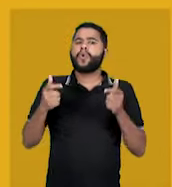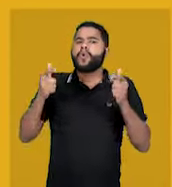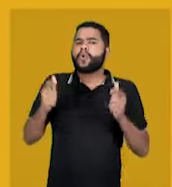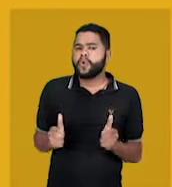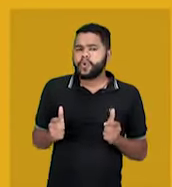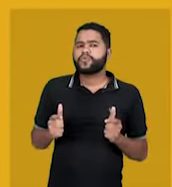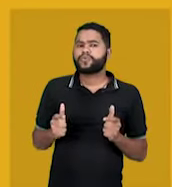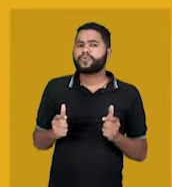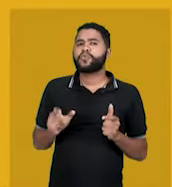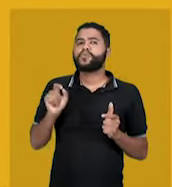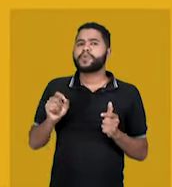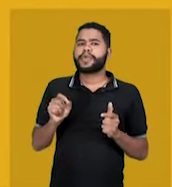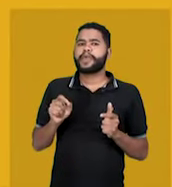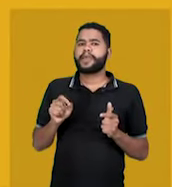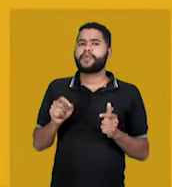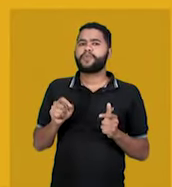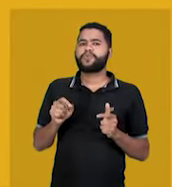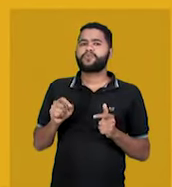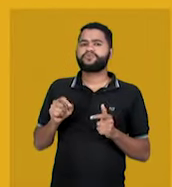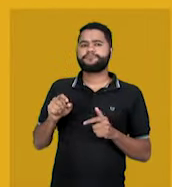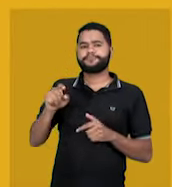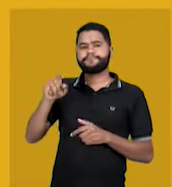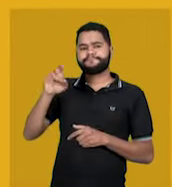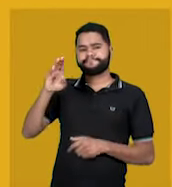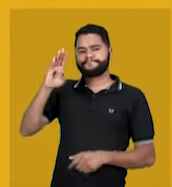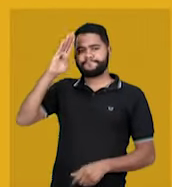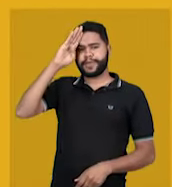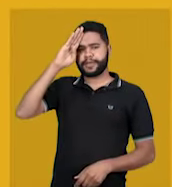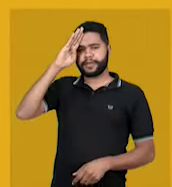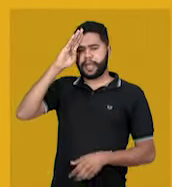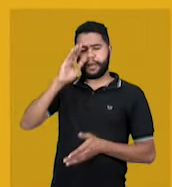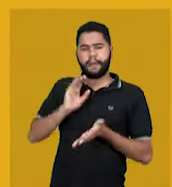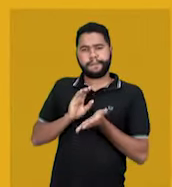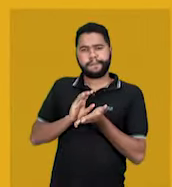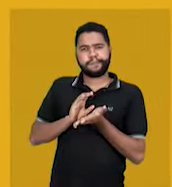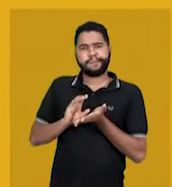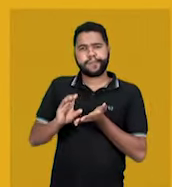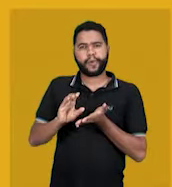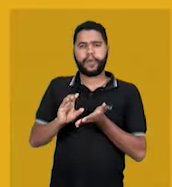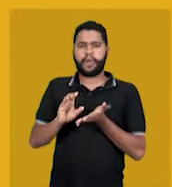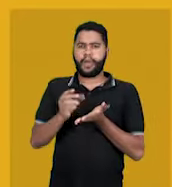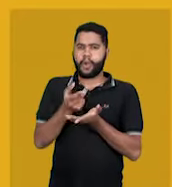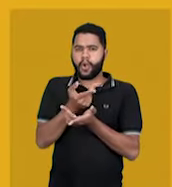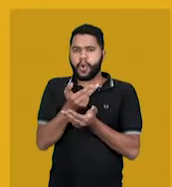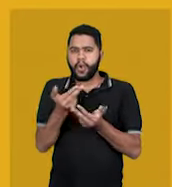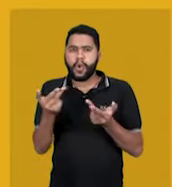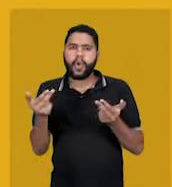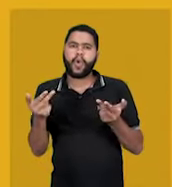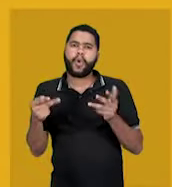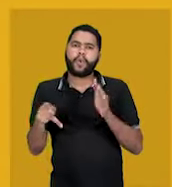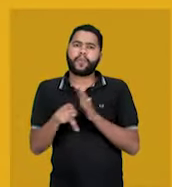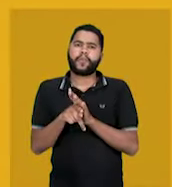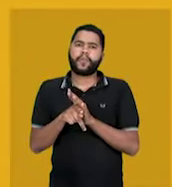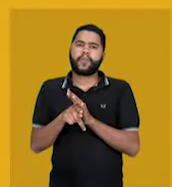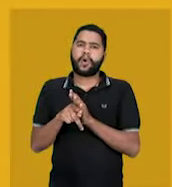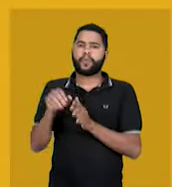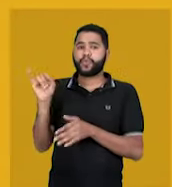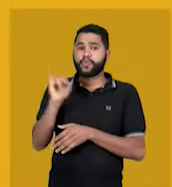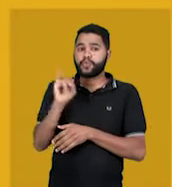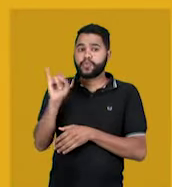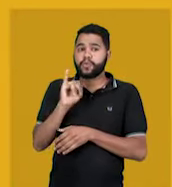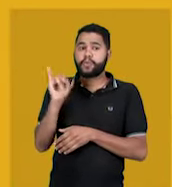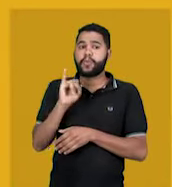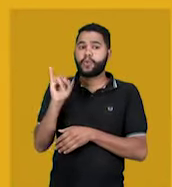onde, né, os militares vão investir os recursos, né, originários dos impostos